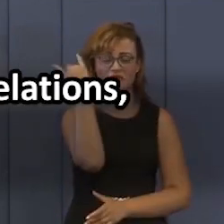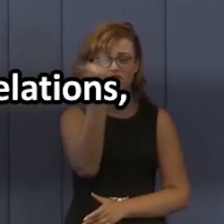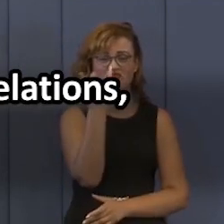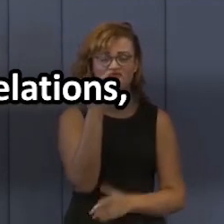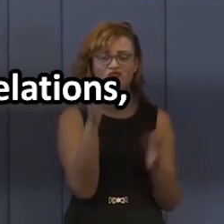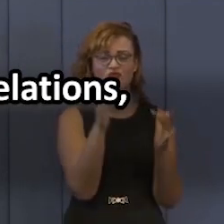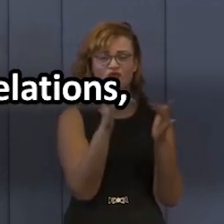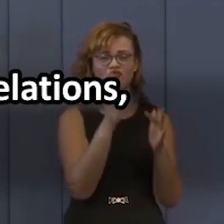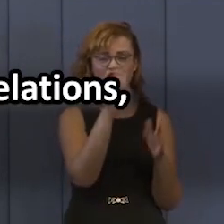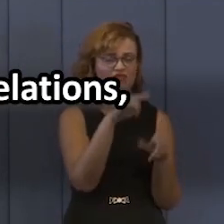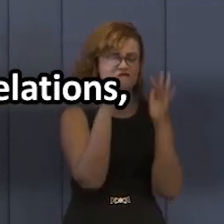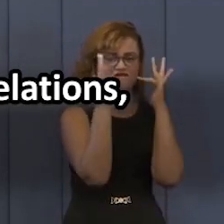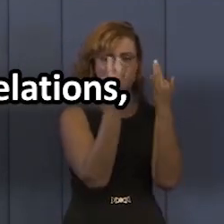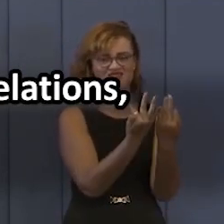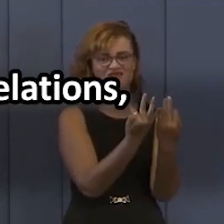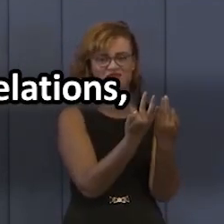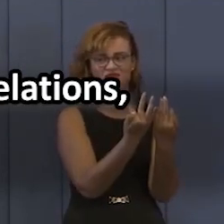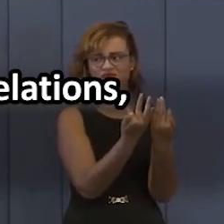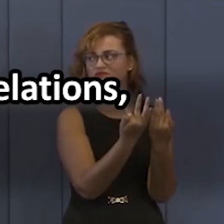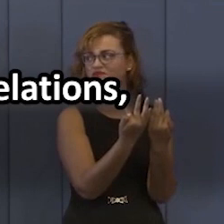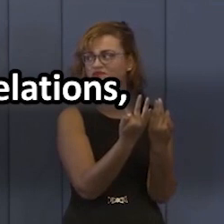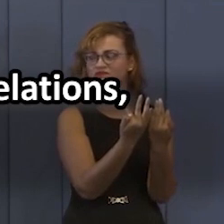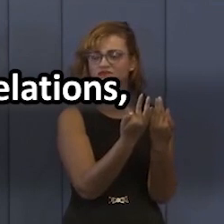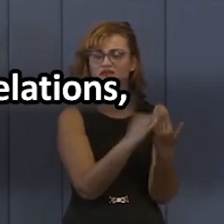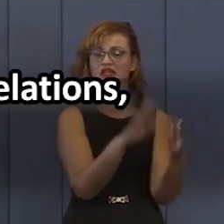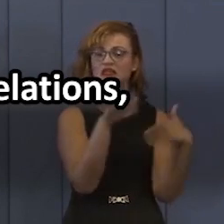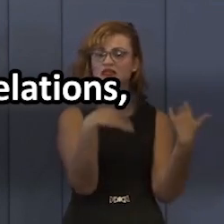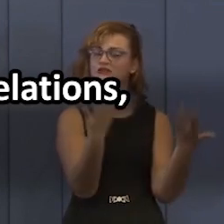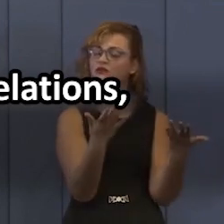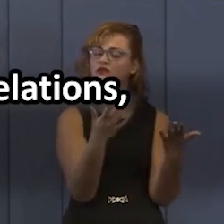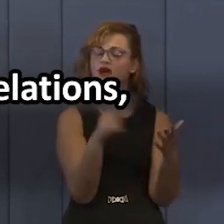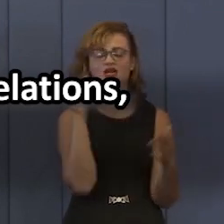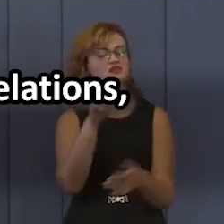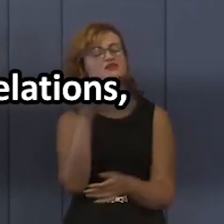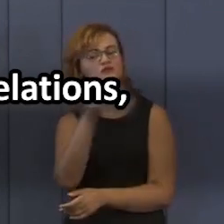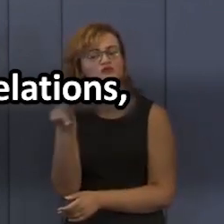mais elementar das relações sociais, que é o núcleo da família.